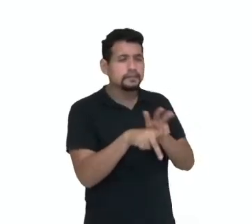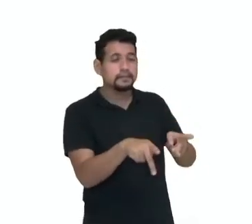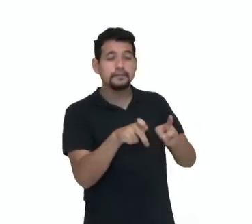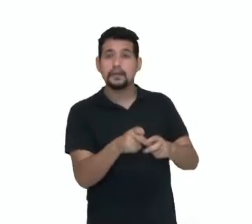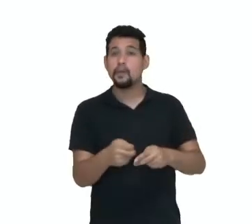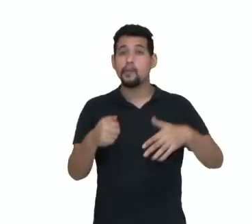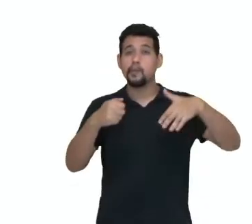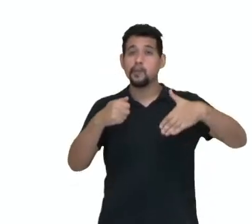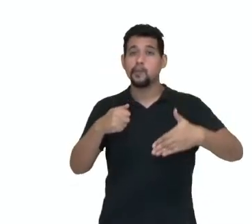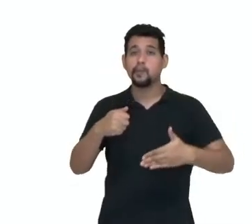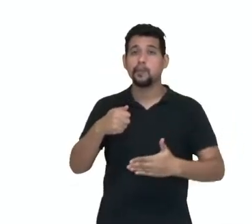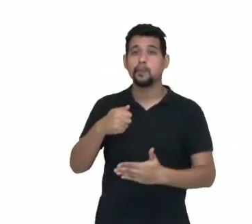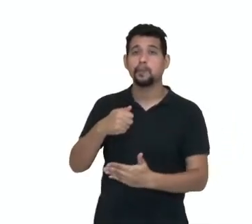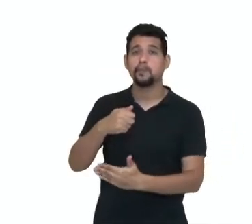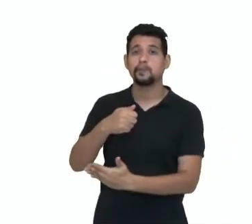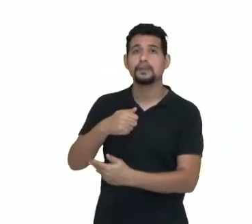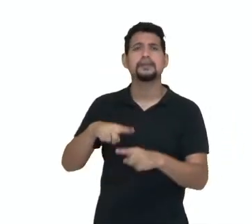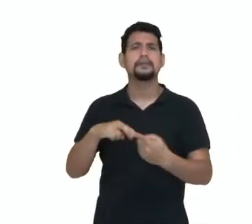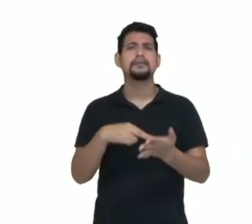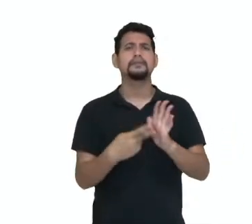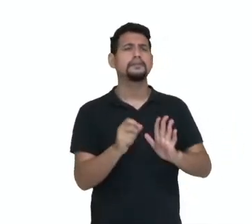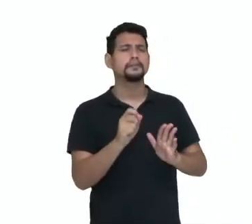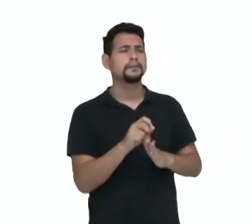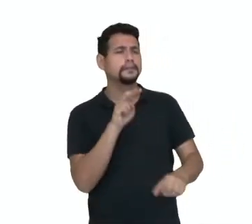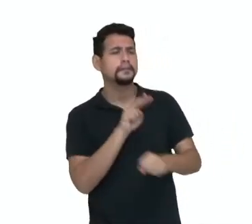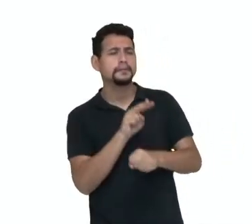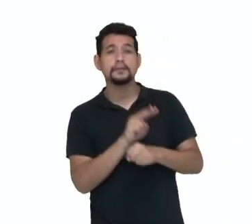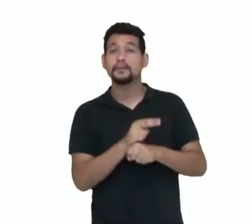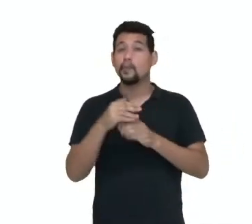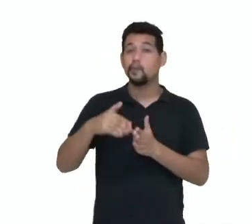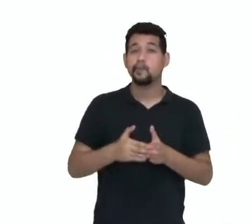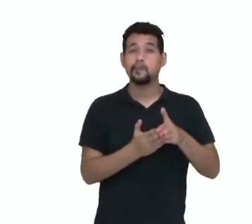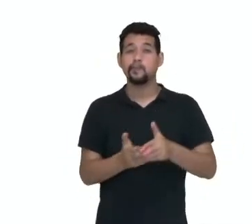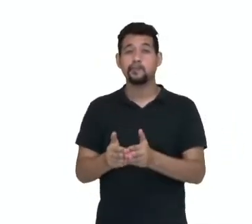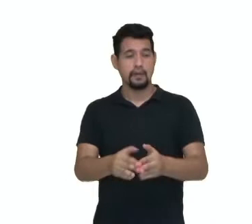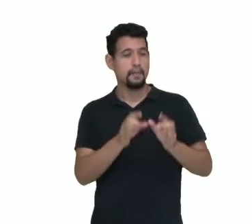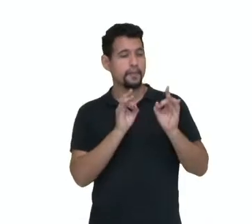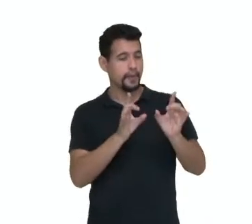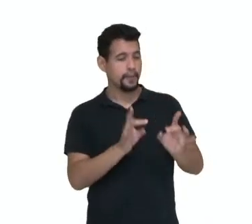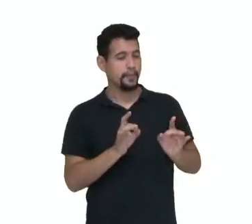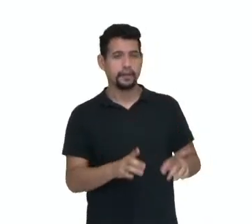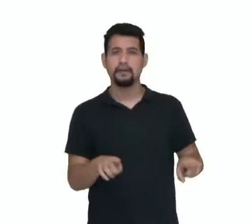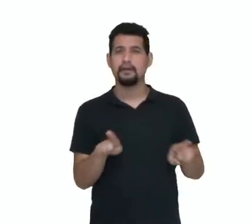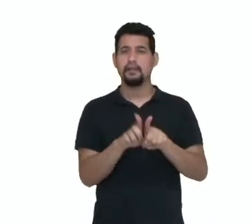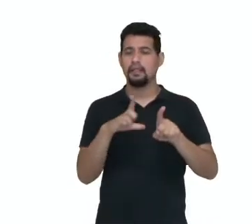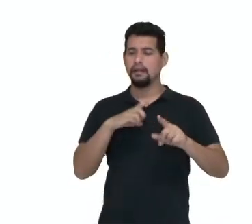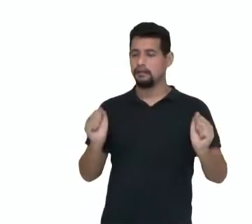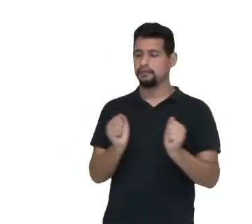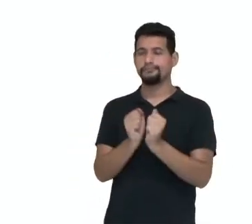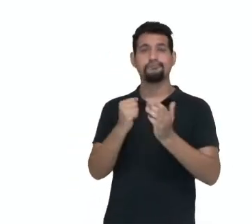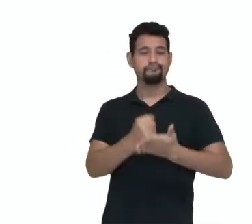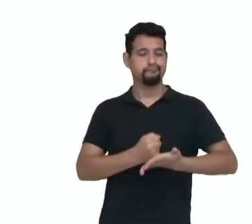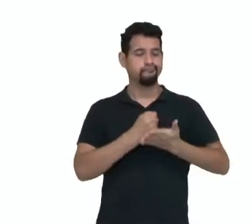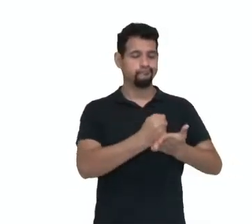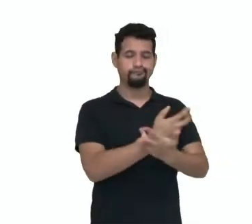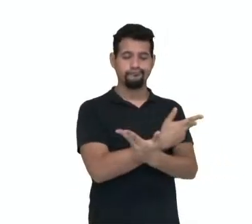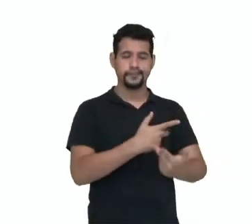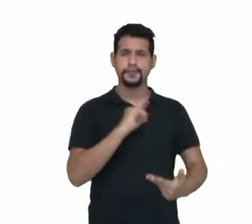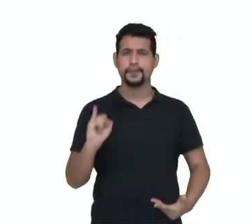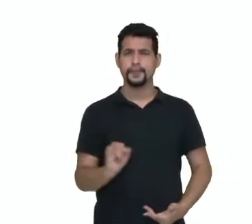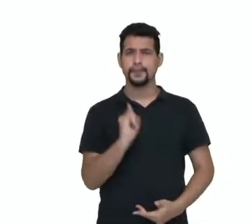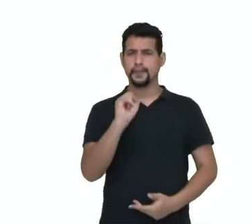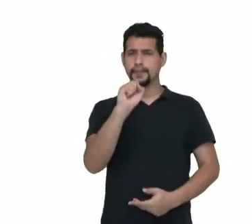também missões de escolta, em que ela escoltava navios mercantes, navios de comércio, que estavam justamente levando recursos